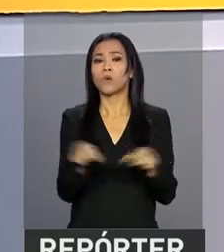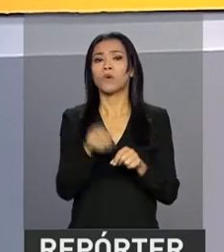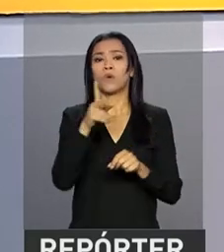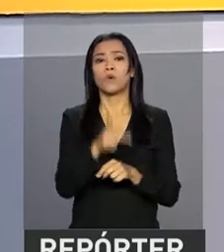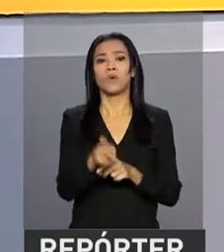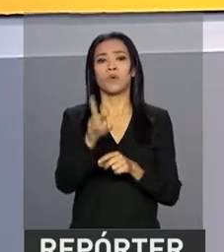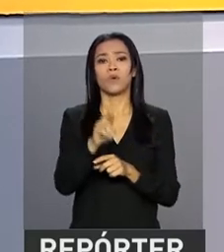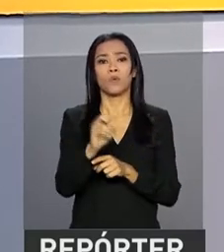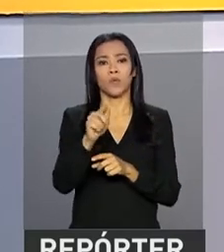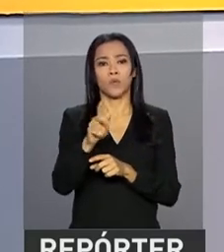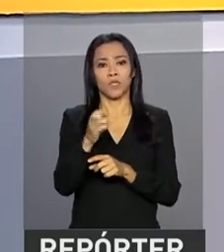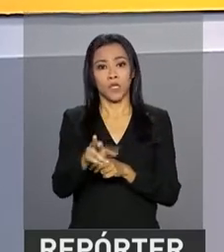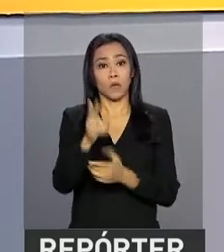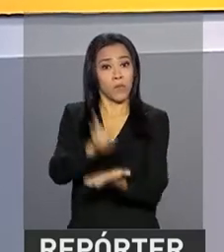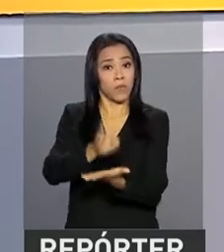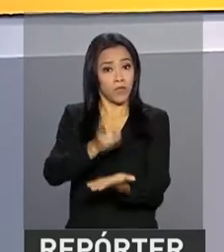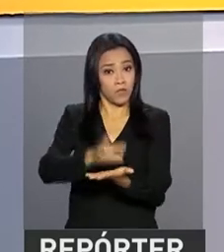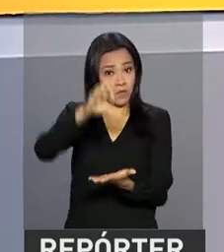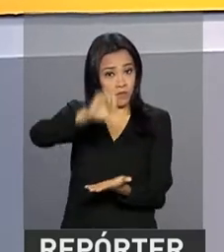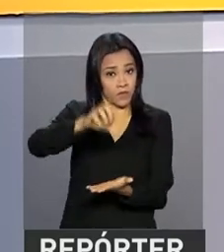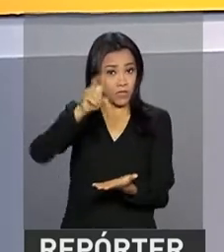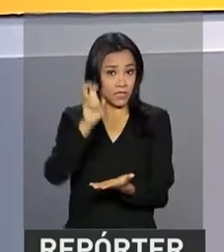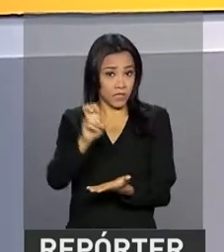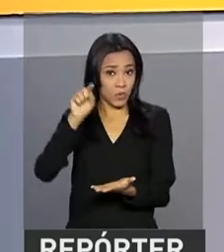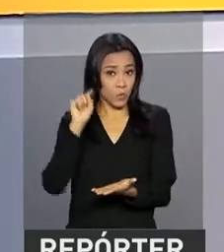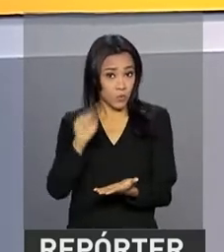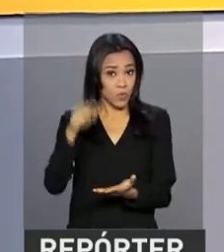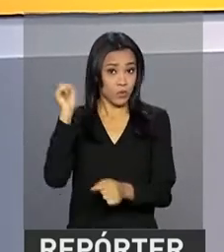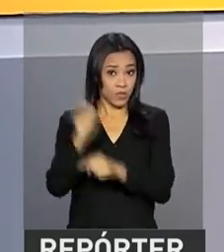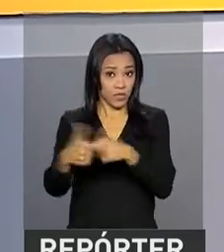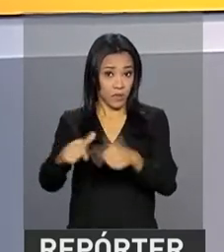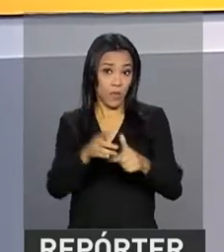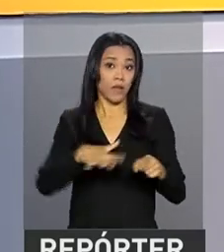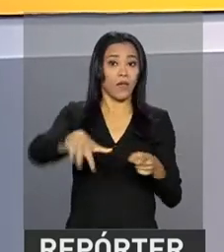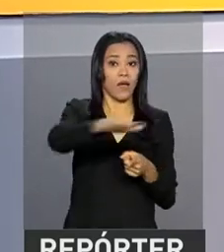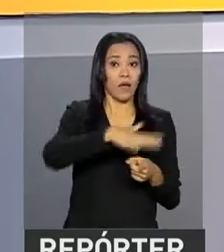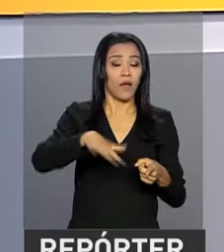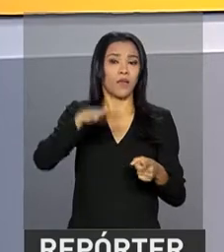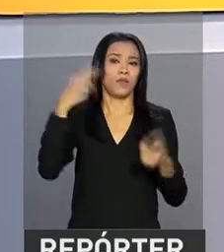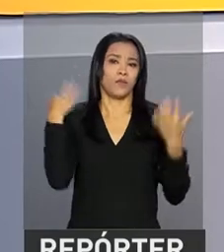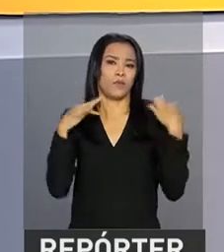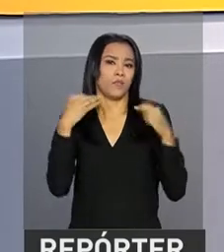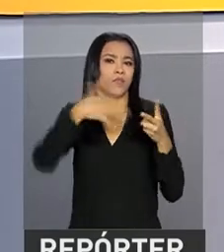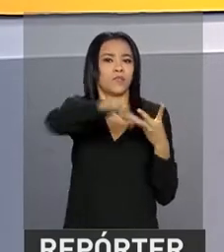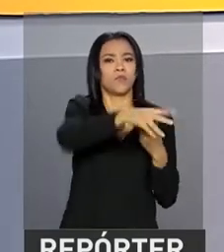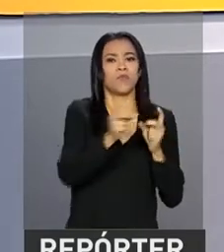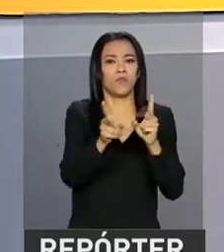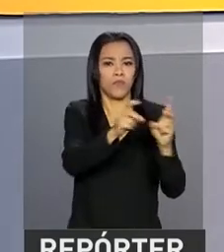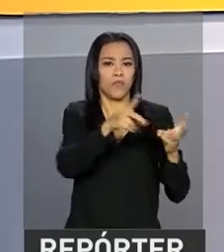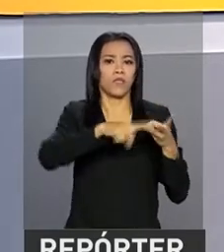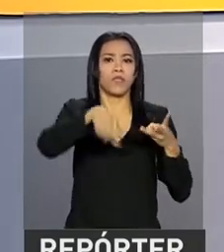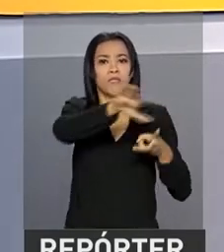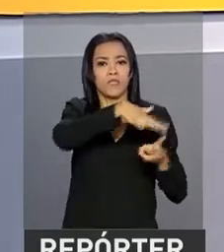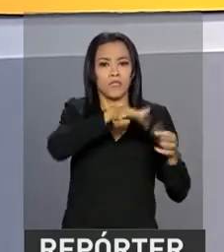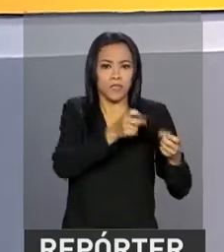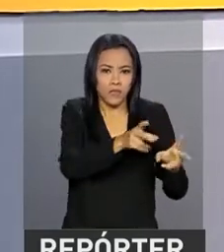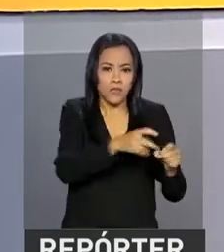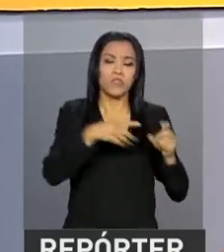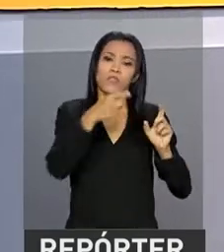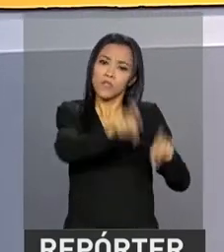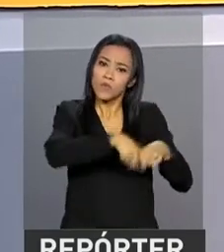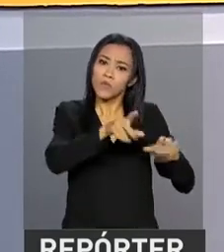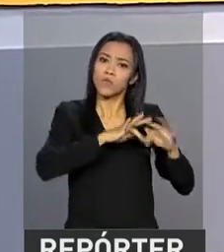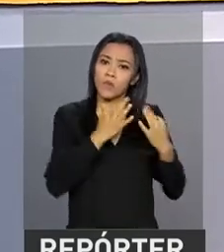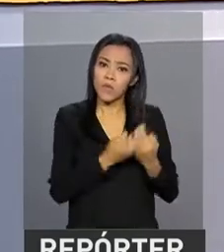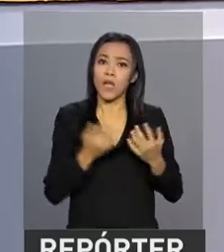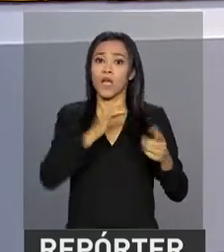95 mil empregos a maioria deles os setores de turismo comércio serviços e agricultura familiar entre junho e